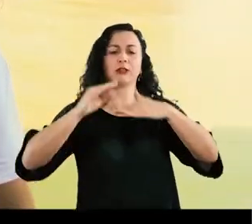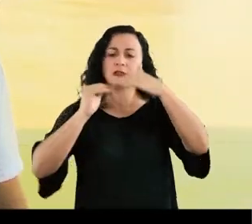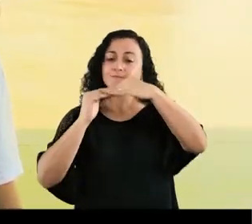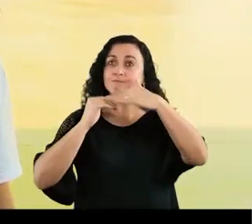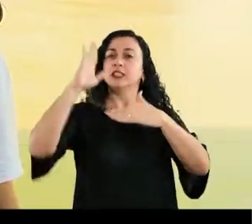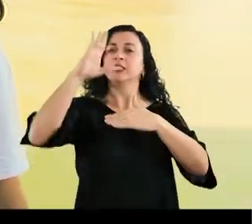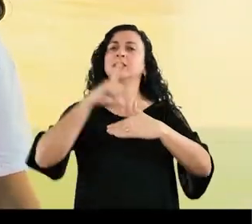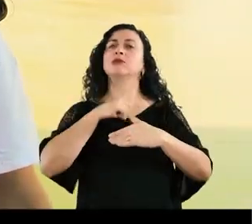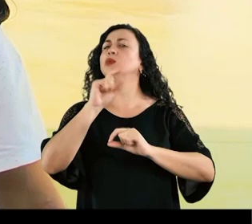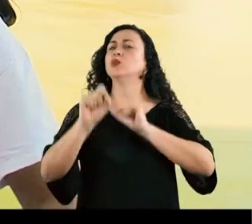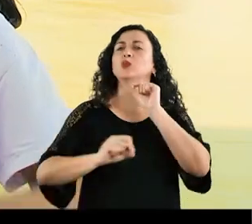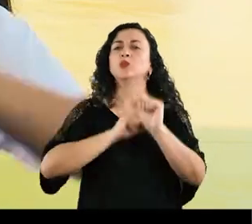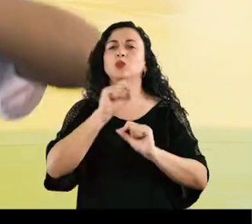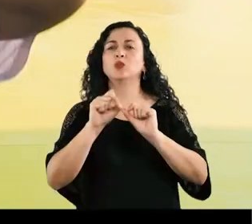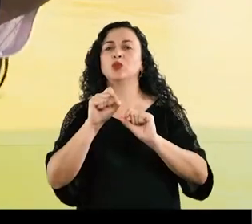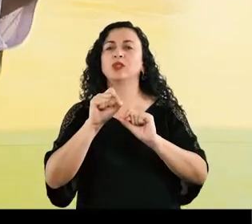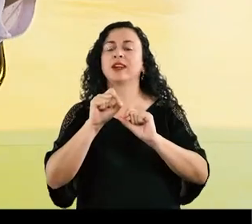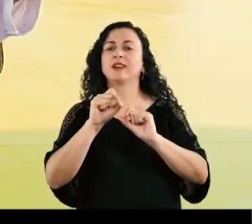céu tem